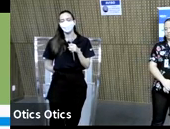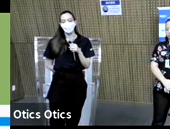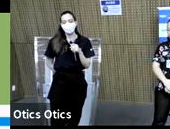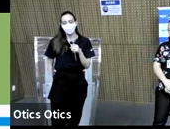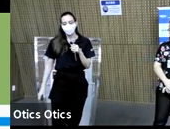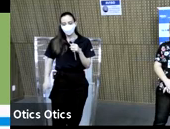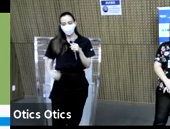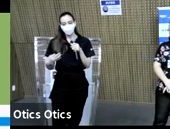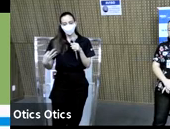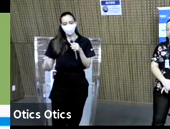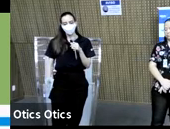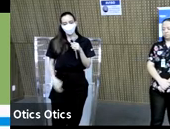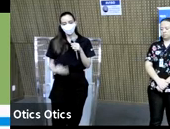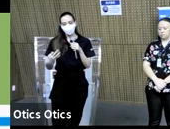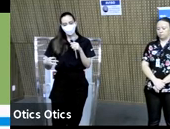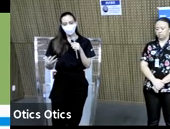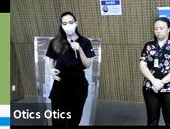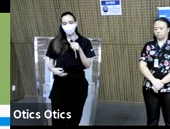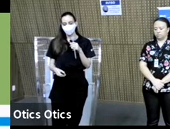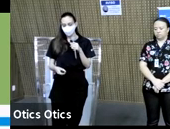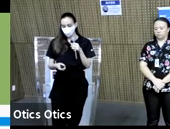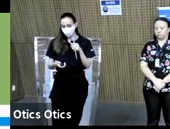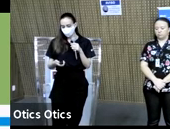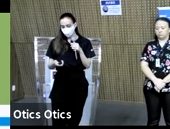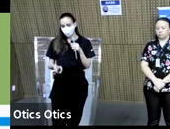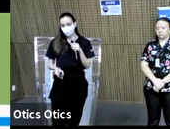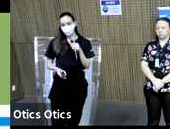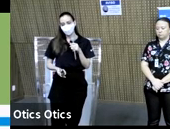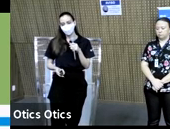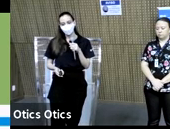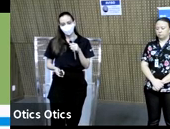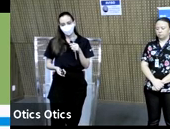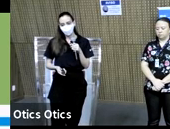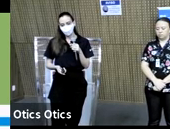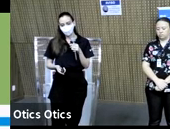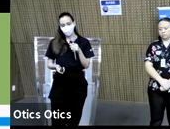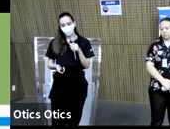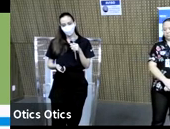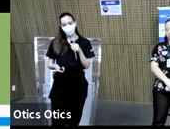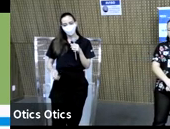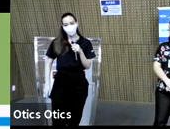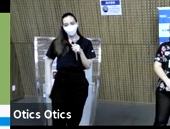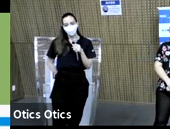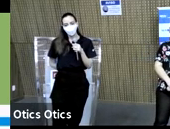puxada, acaba sendo uma atividade, um marcador que a gente não alimenta com tanta frequência.